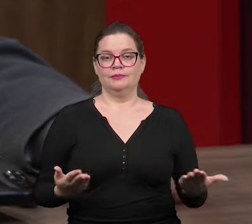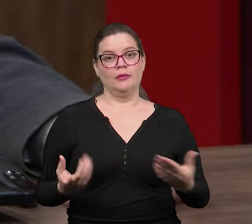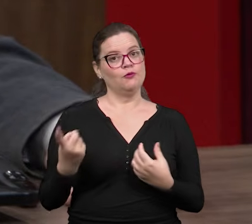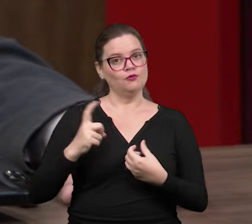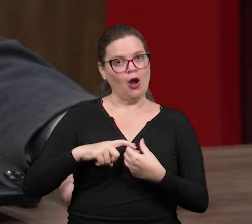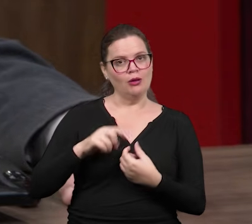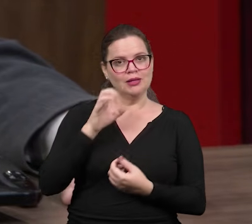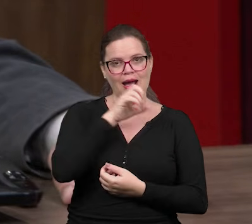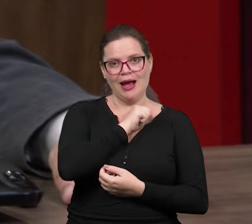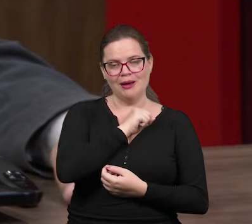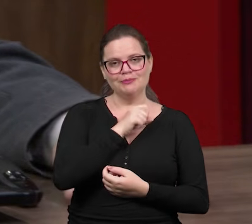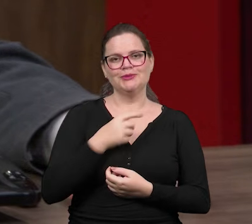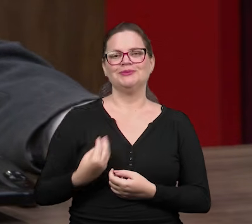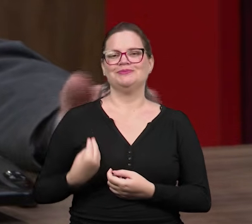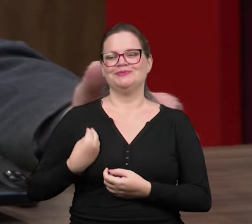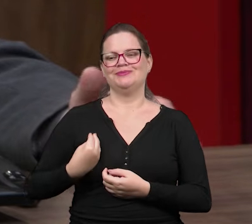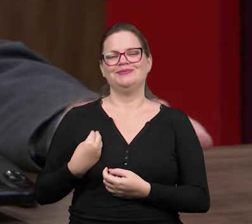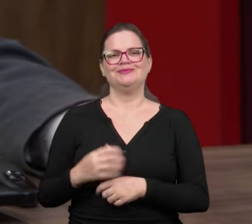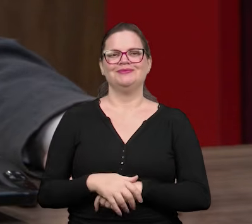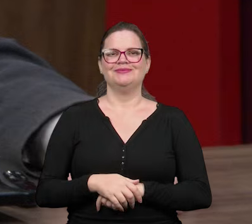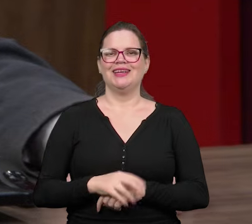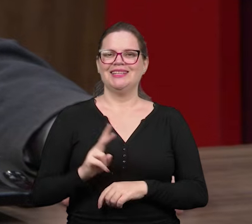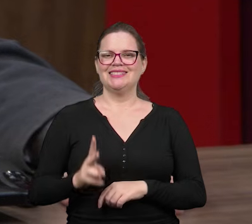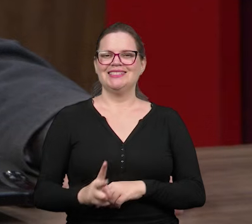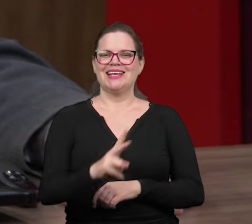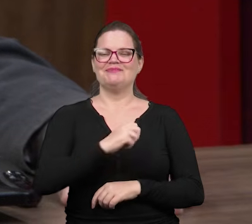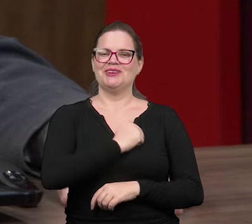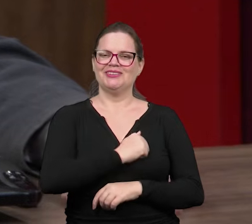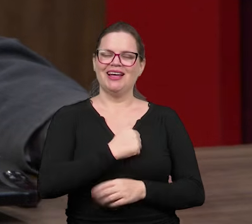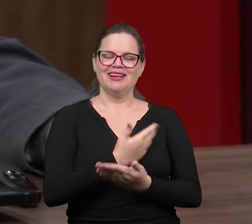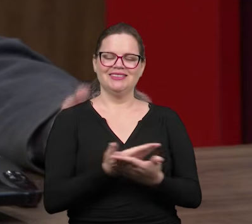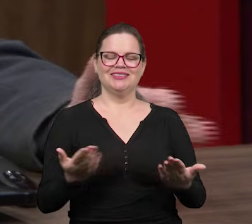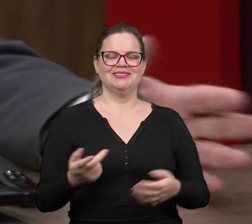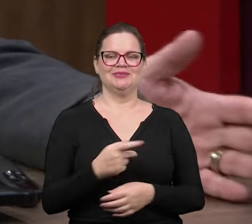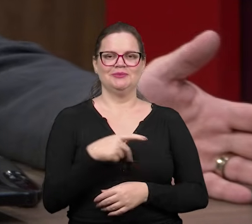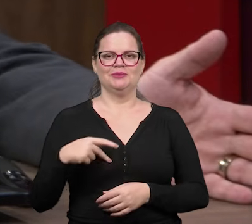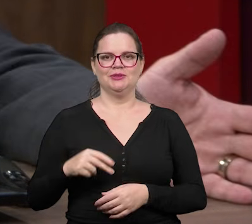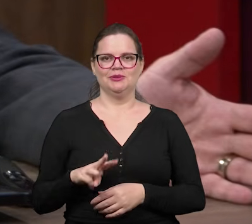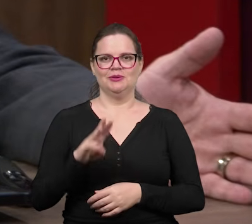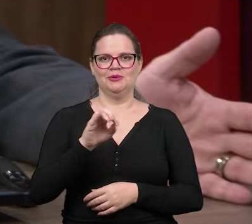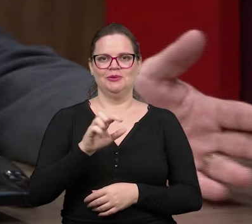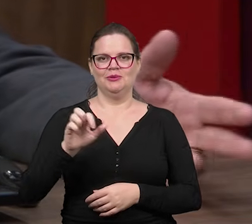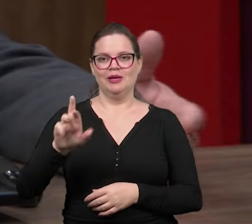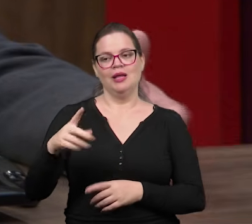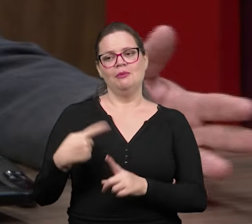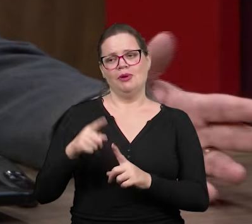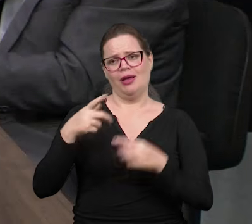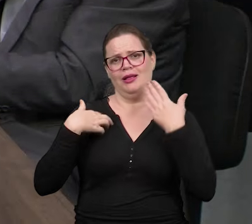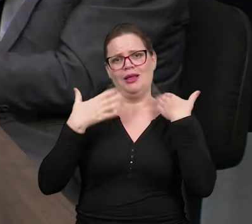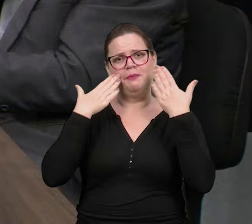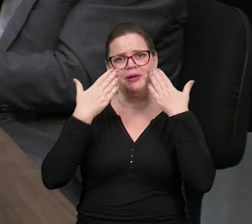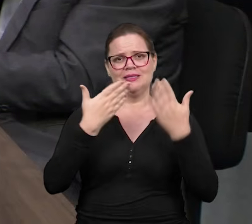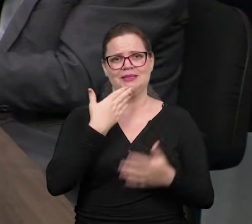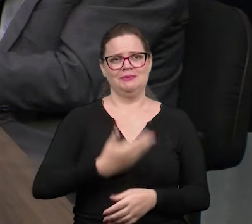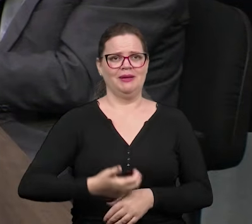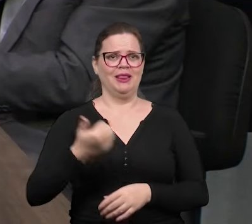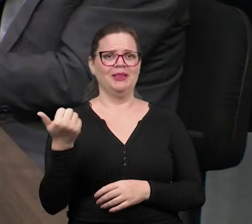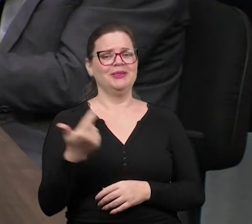para cá logo, né? Os irmãos sentem falta do pastor Willer aqui conosco, né? Afinal de contas, ele apresenta melhor, né? Venhamos,